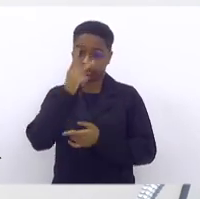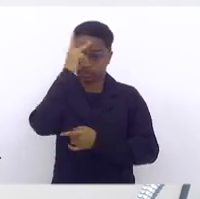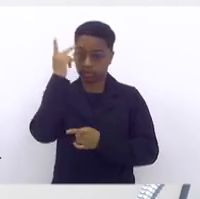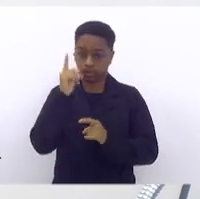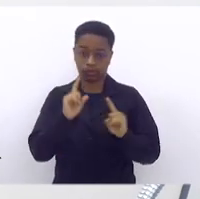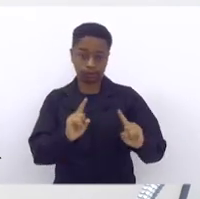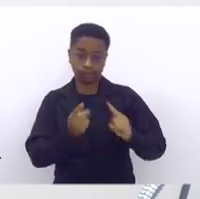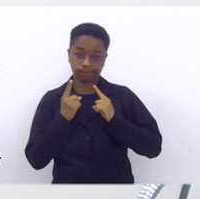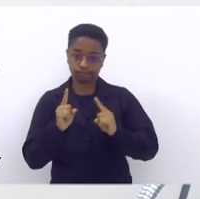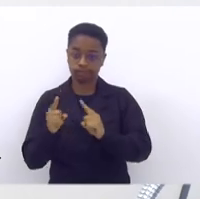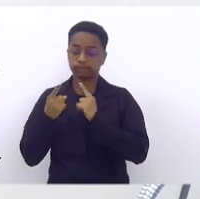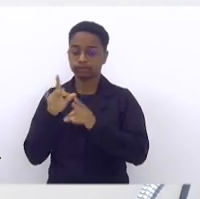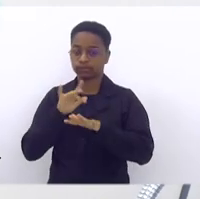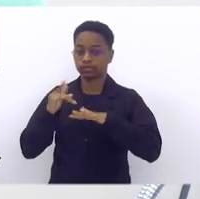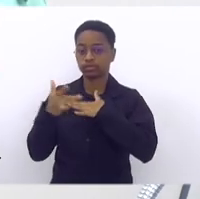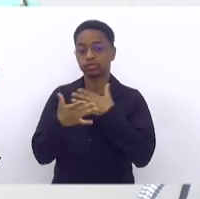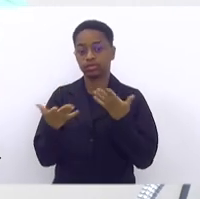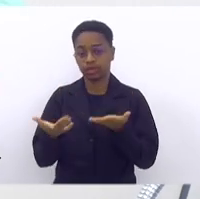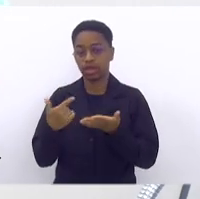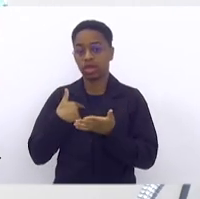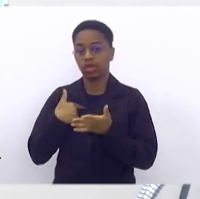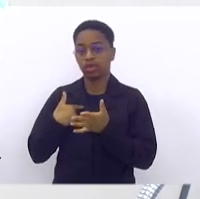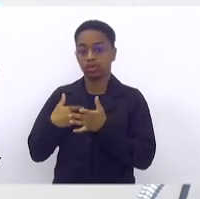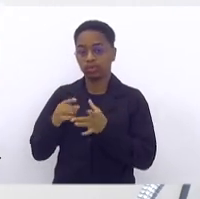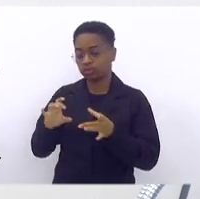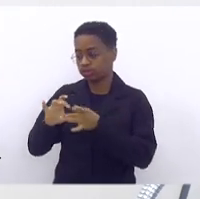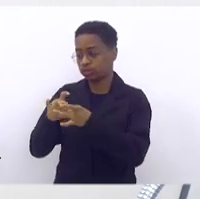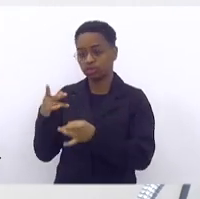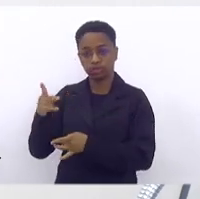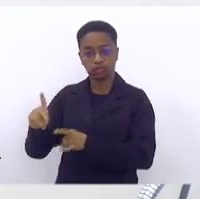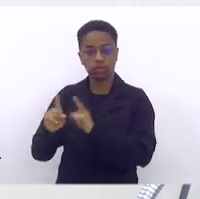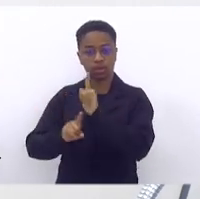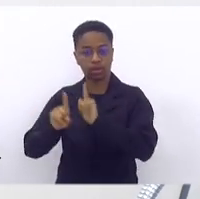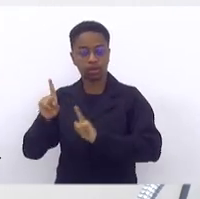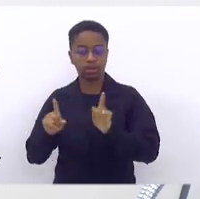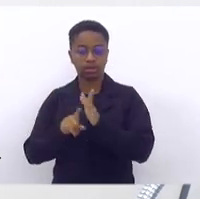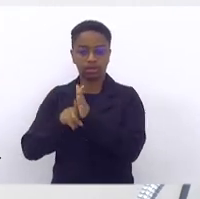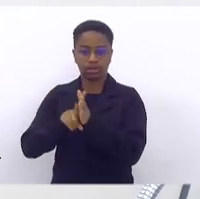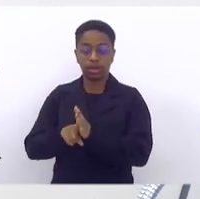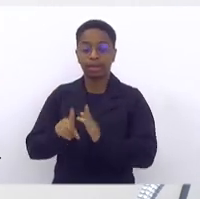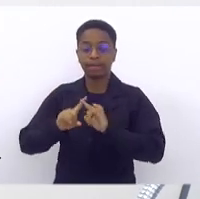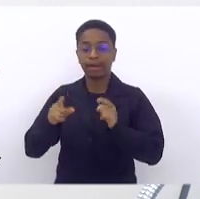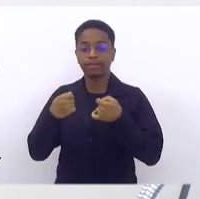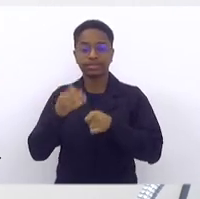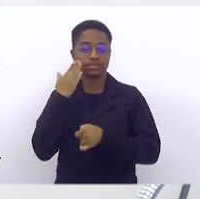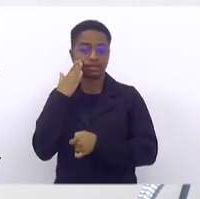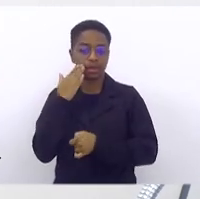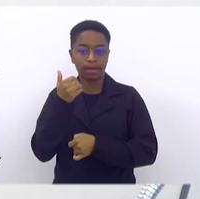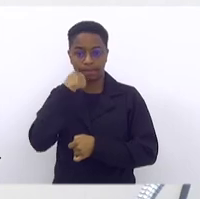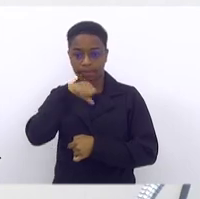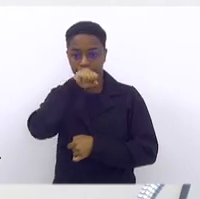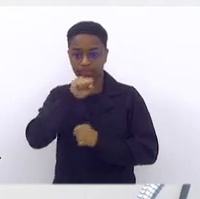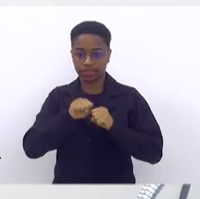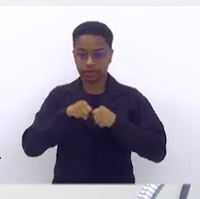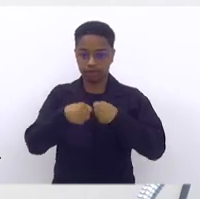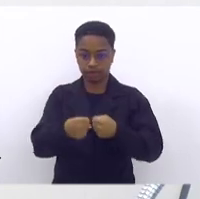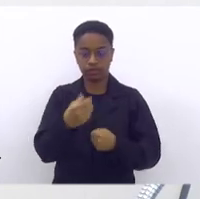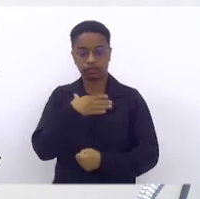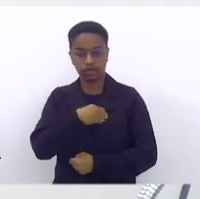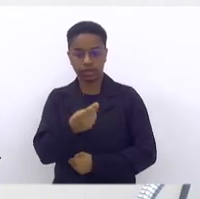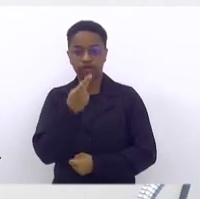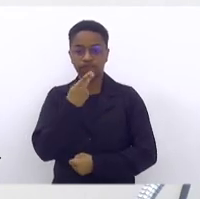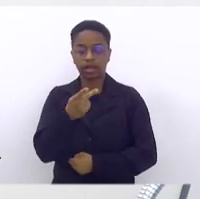vou para a sua estatística. E isso me preocupa, a gente tem que saber. Uma mãe que vem defender seu filho, não, meu filho, ele pode